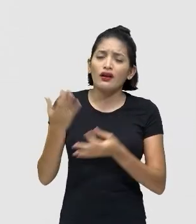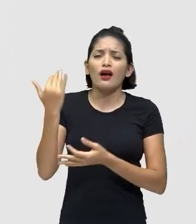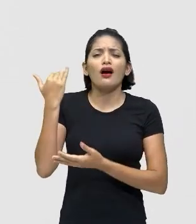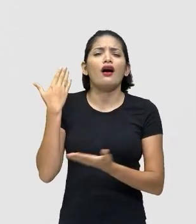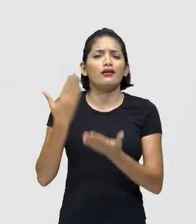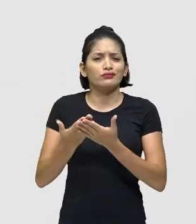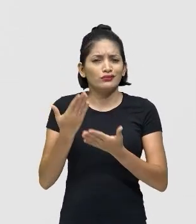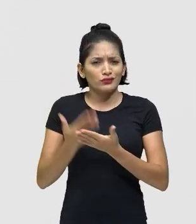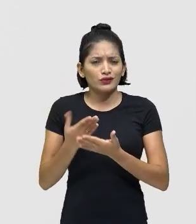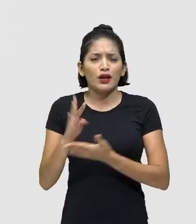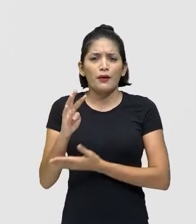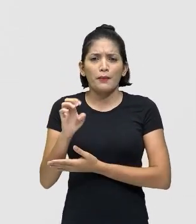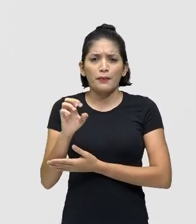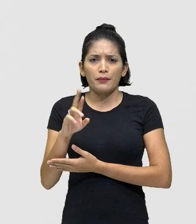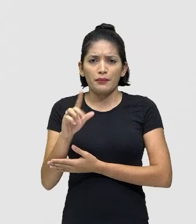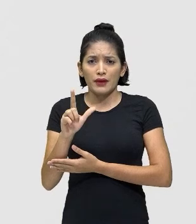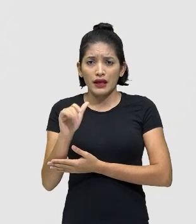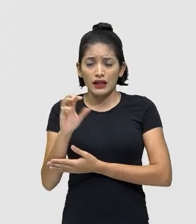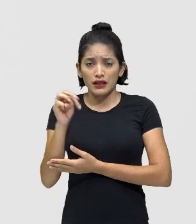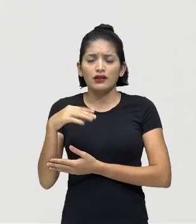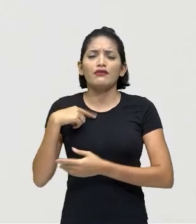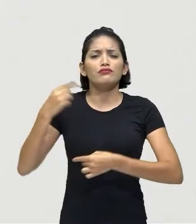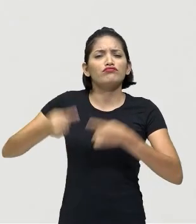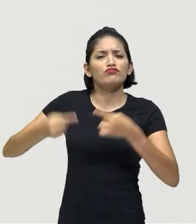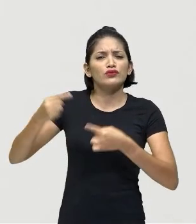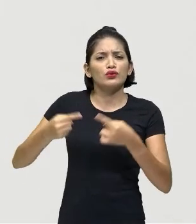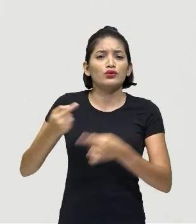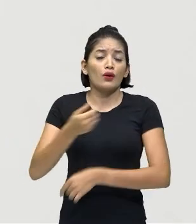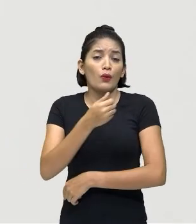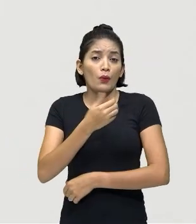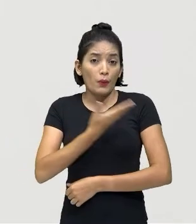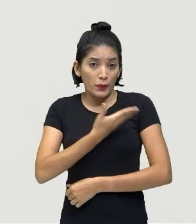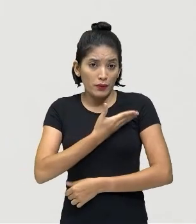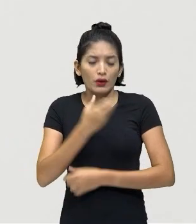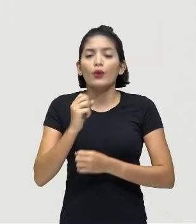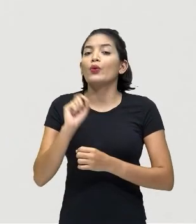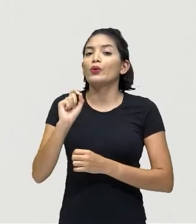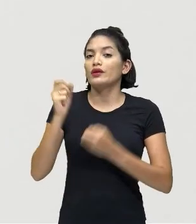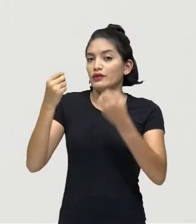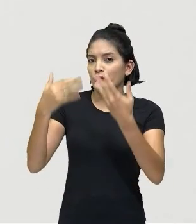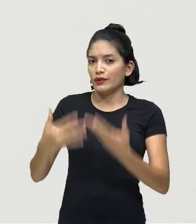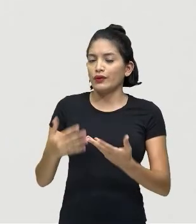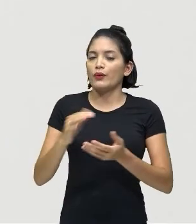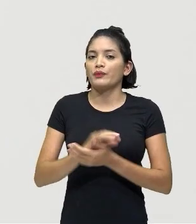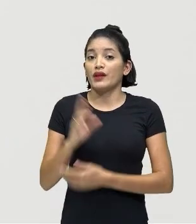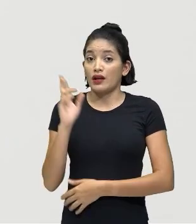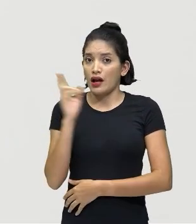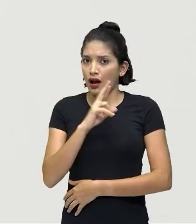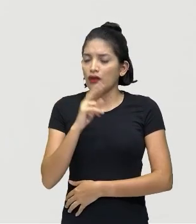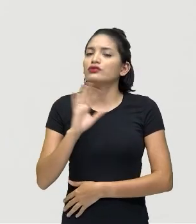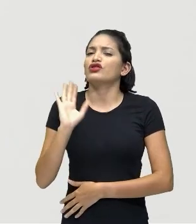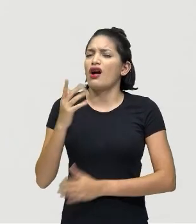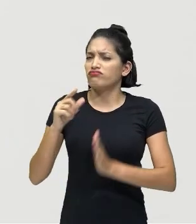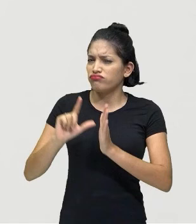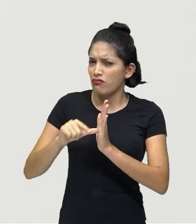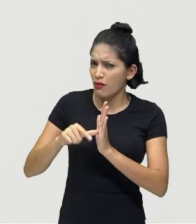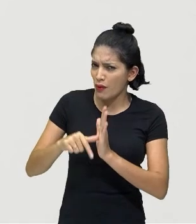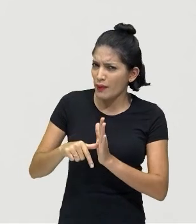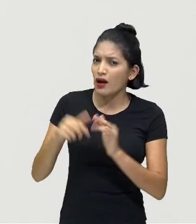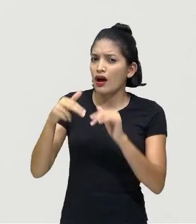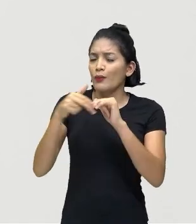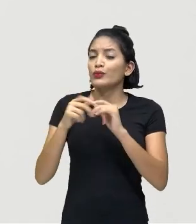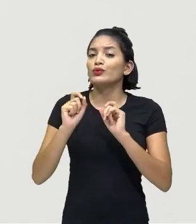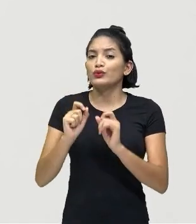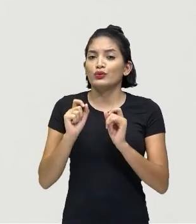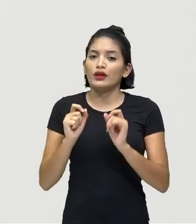em Berlim, foi uma discussão com um companheiro. Por quê? O que ele disse? Bem, todo mundo sabe que a Rússia é um país atrasado, por isso podemos